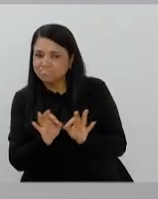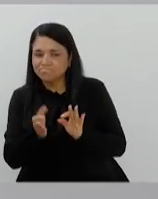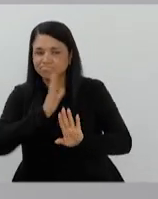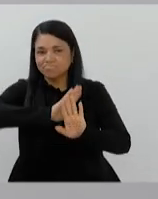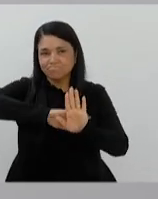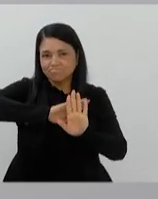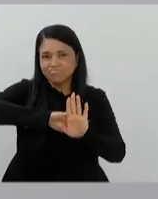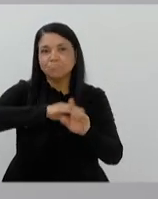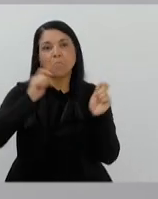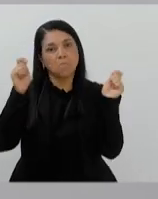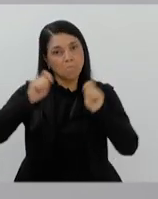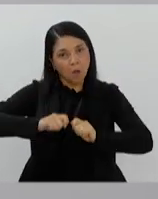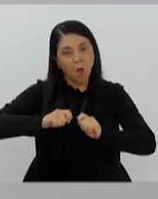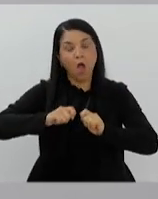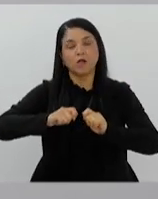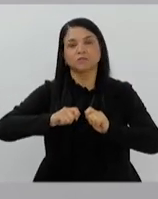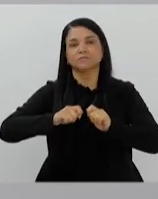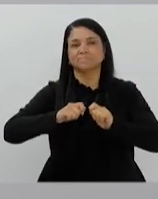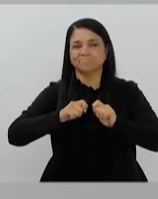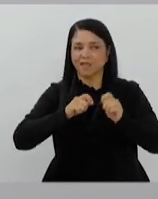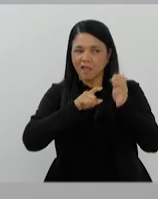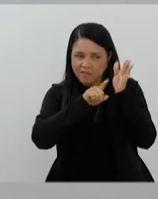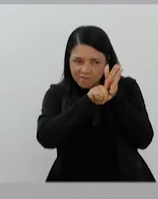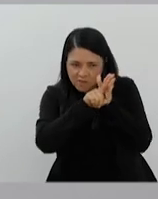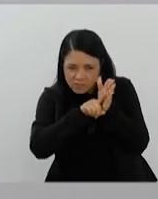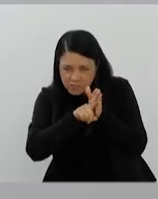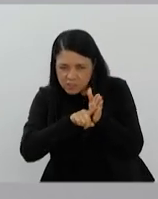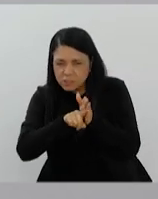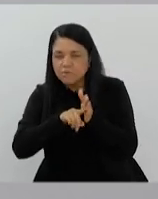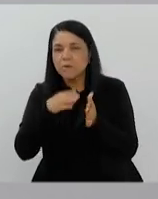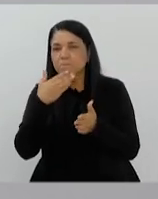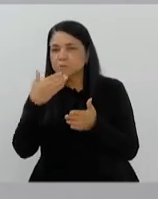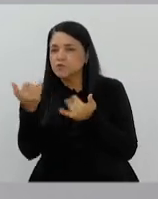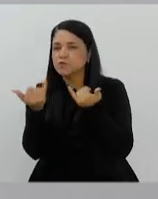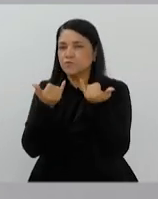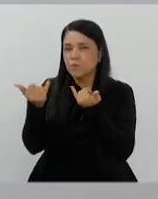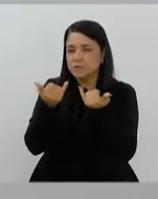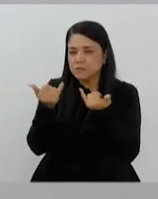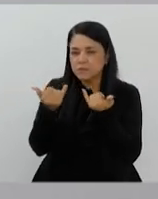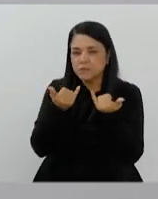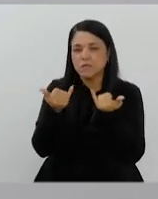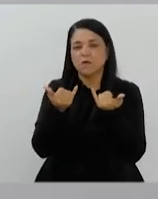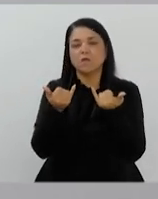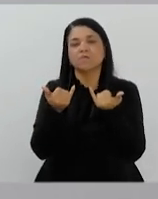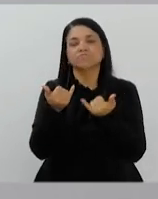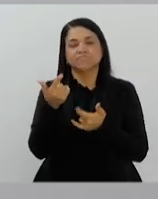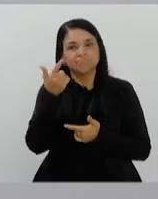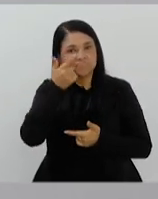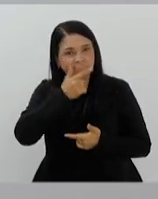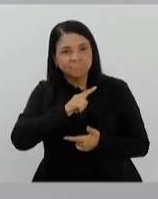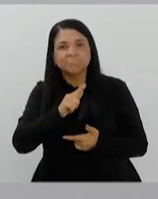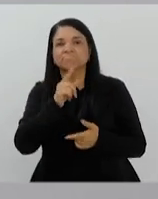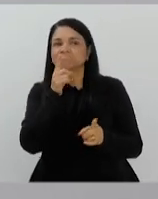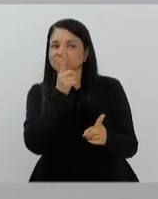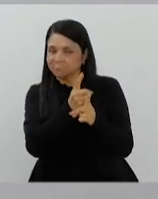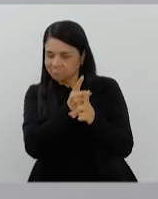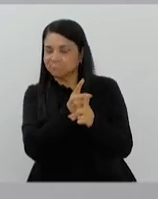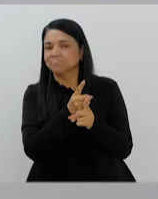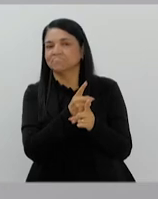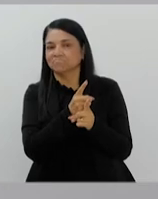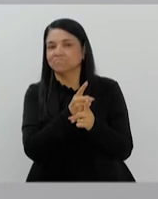elementos para chegar aqui vai chegar a gente vai pedir informação vai quebrar sigilo a gente vai chegar mas eu não tô